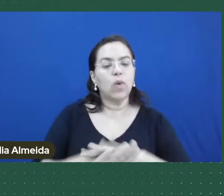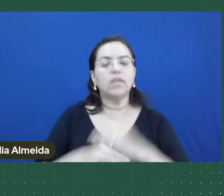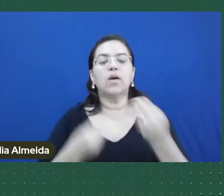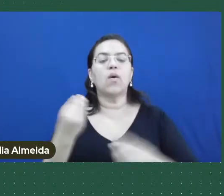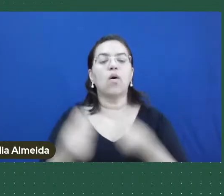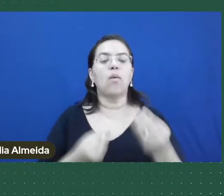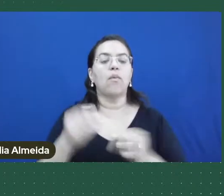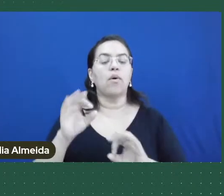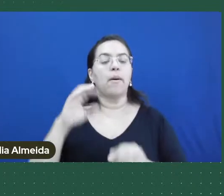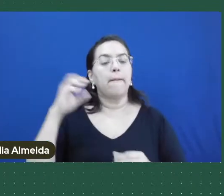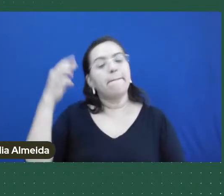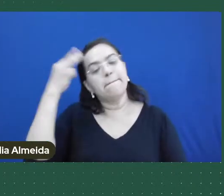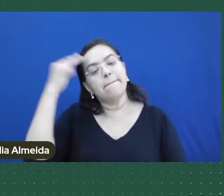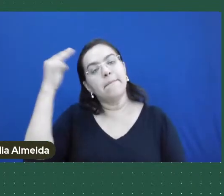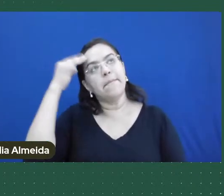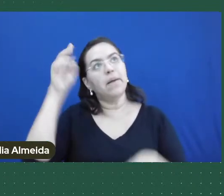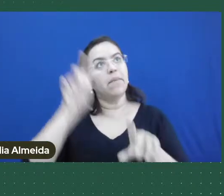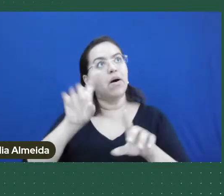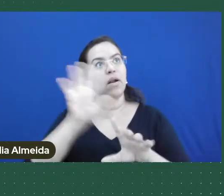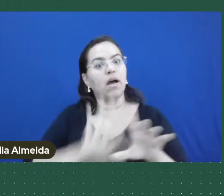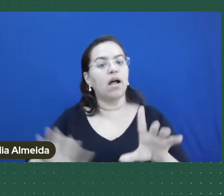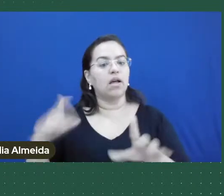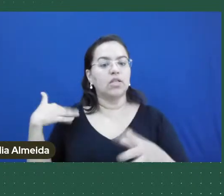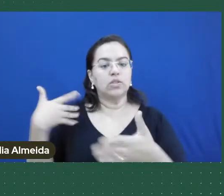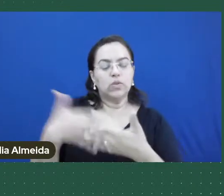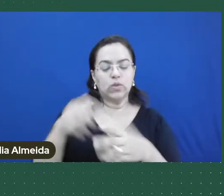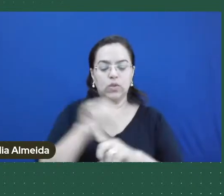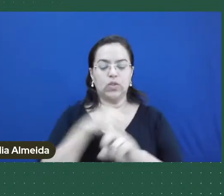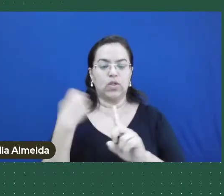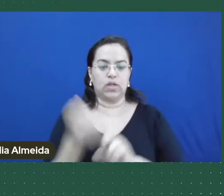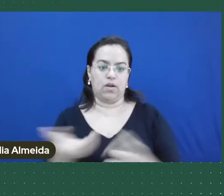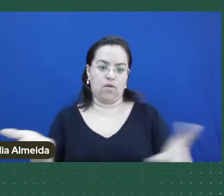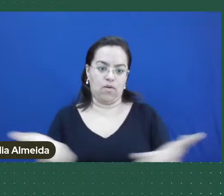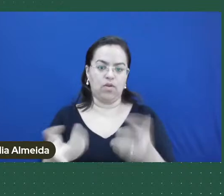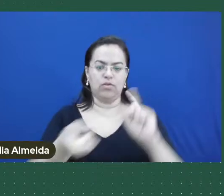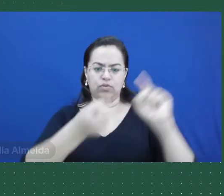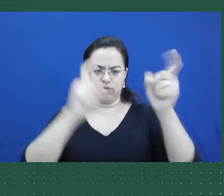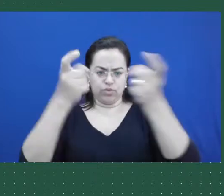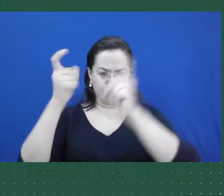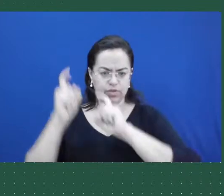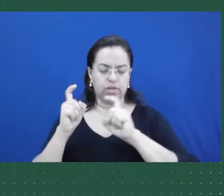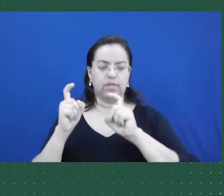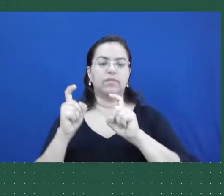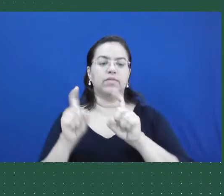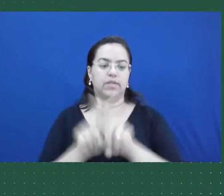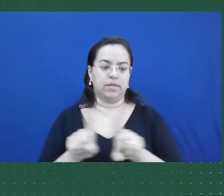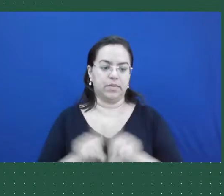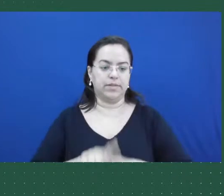contemporânea, né, que é um tema que já vem sendo discutido também pelo Arquivo Nacional.